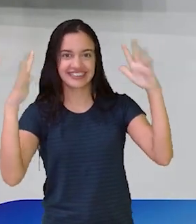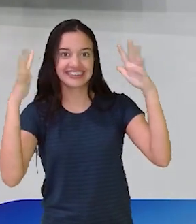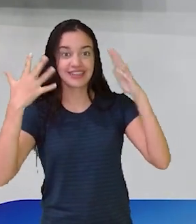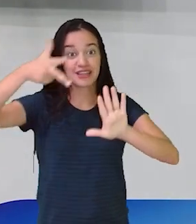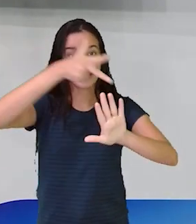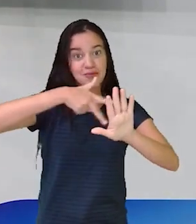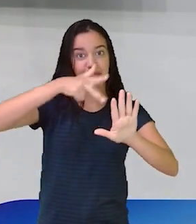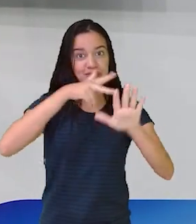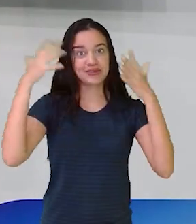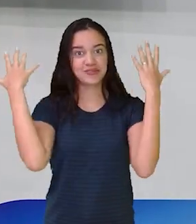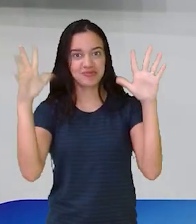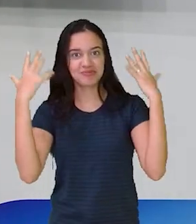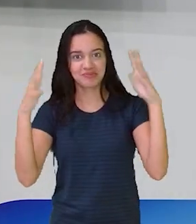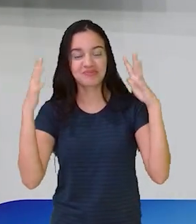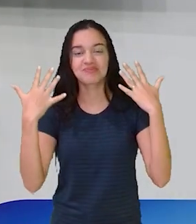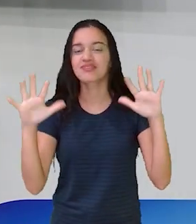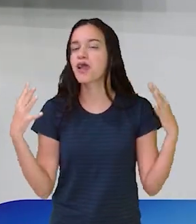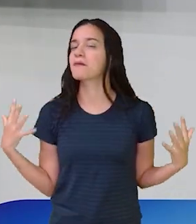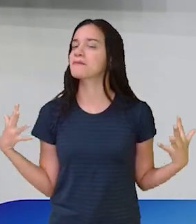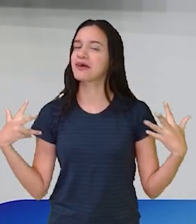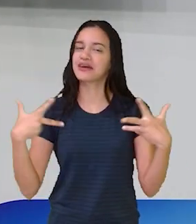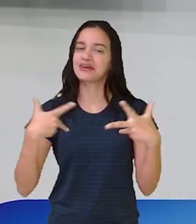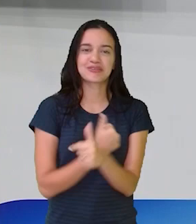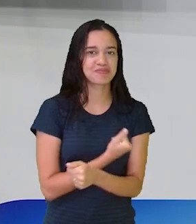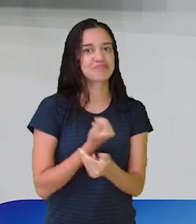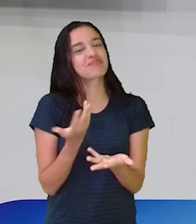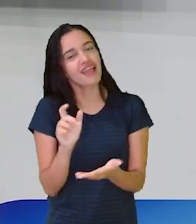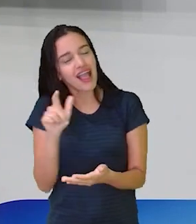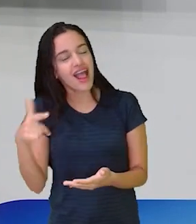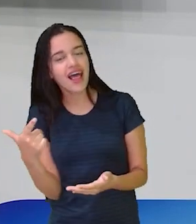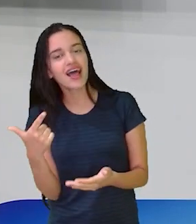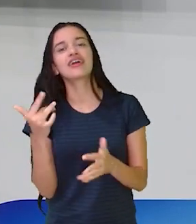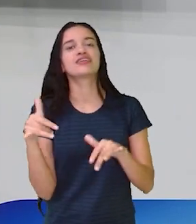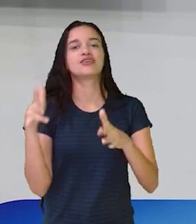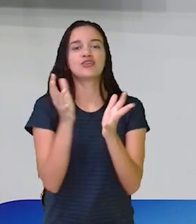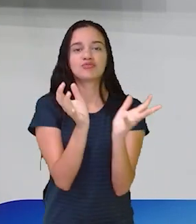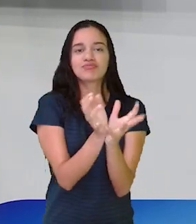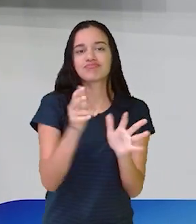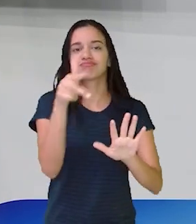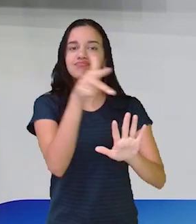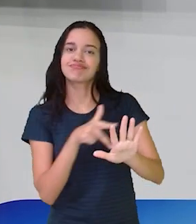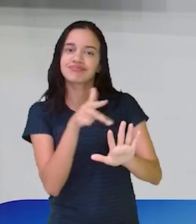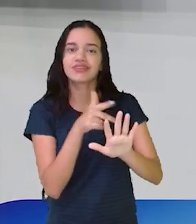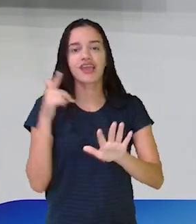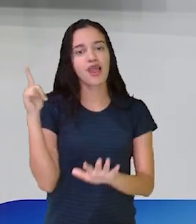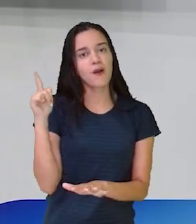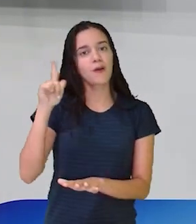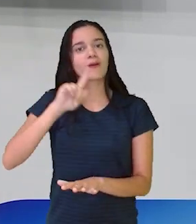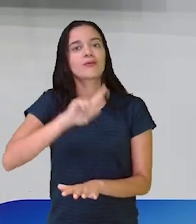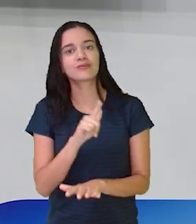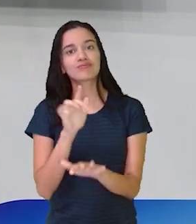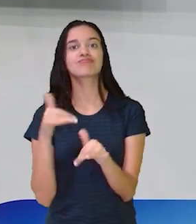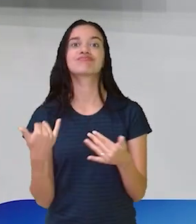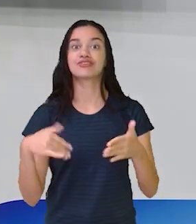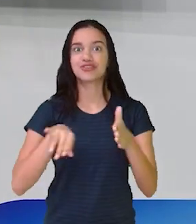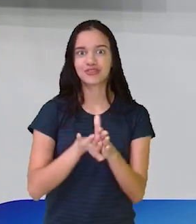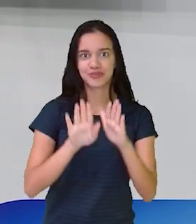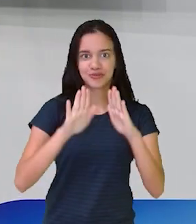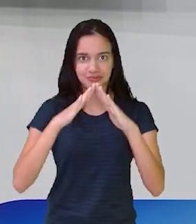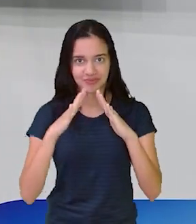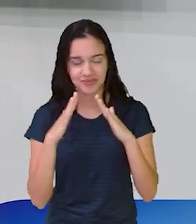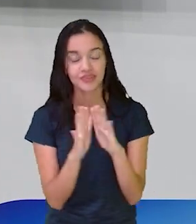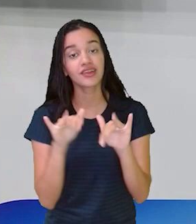da produção. Maravilhosa, claro, essa equipe que faz com que eu consiga chegar na sua casa,